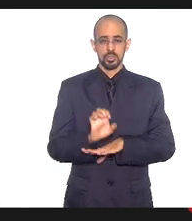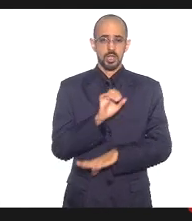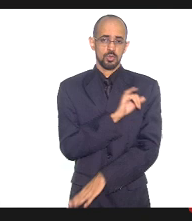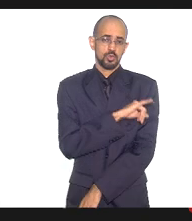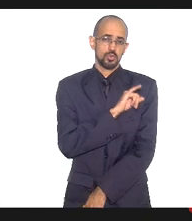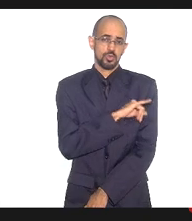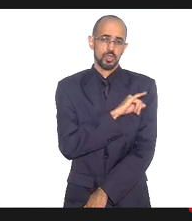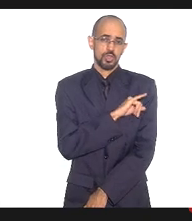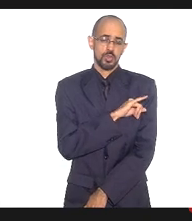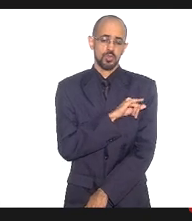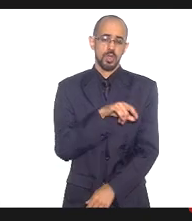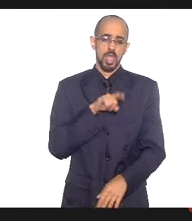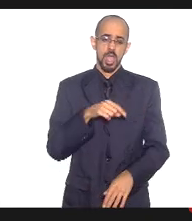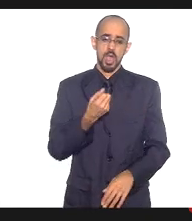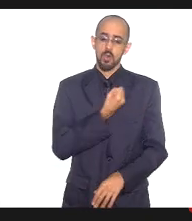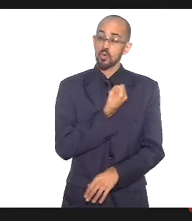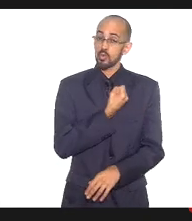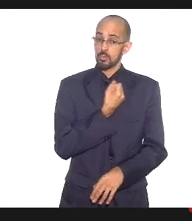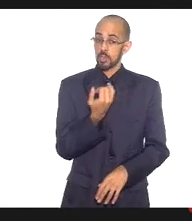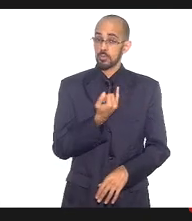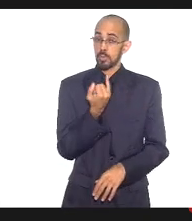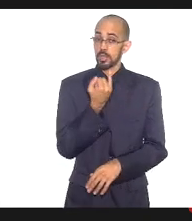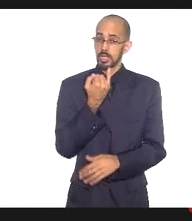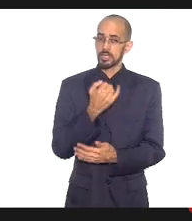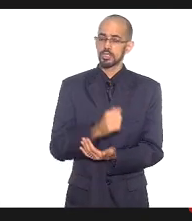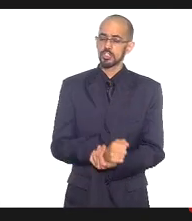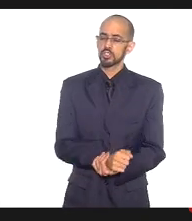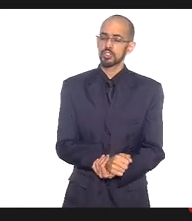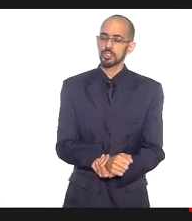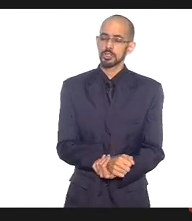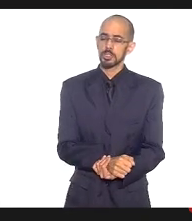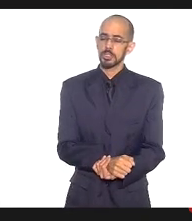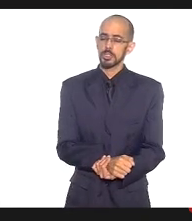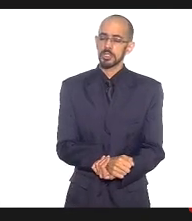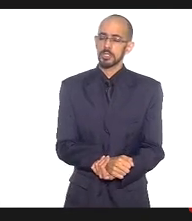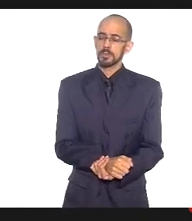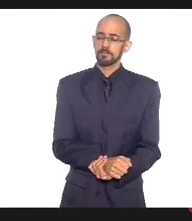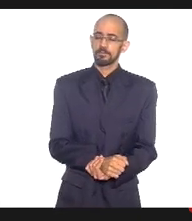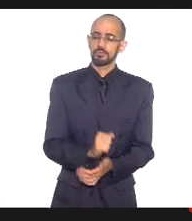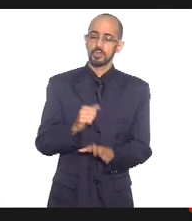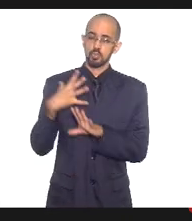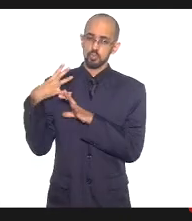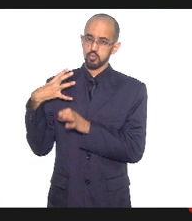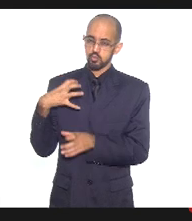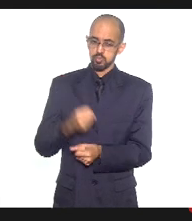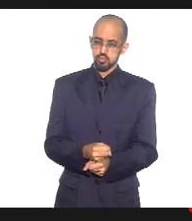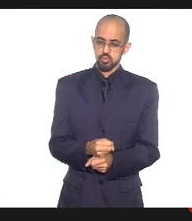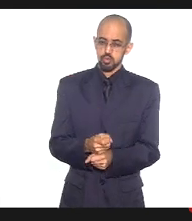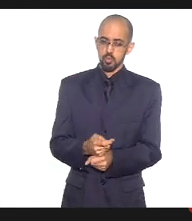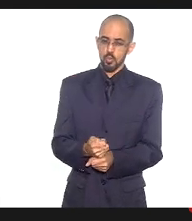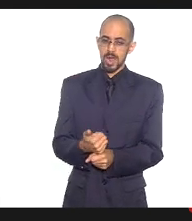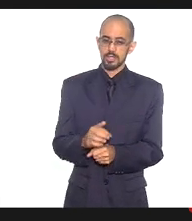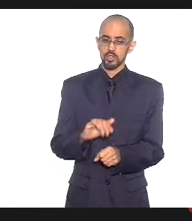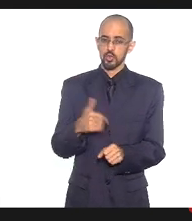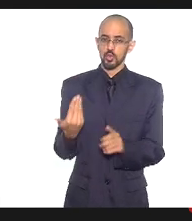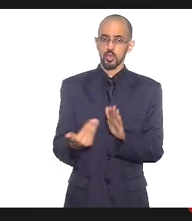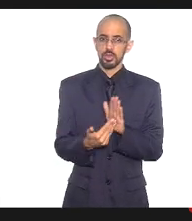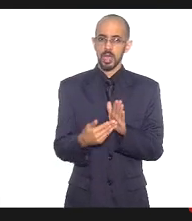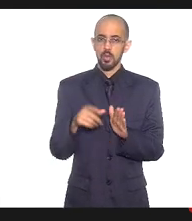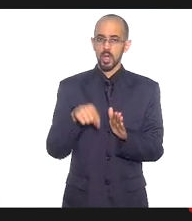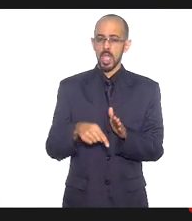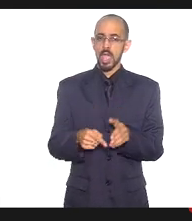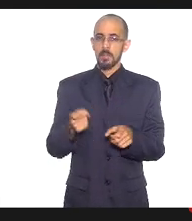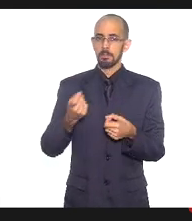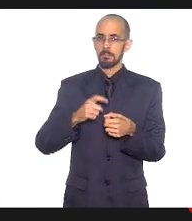número bastante expressivo e, como eu já disse, quase que na totalidade oriundos das parcerias pioneiras com a Petrobras